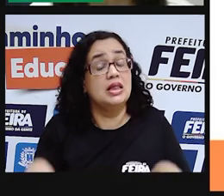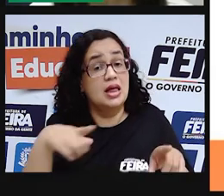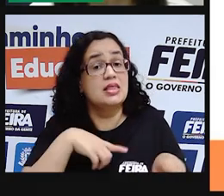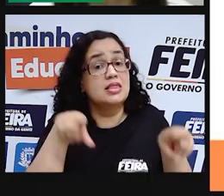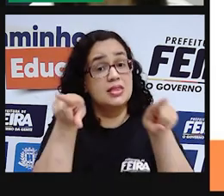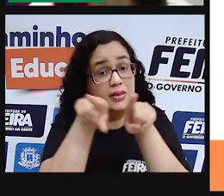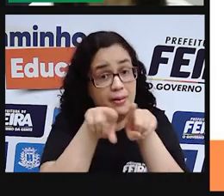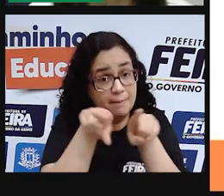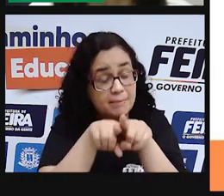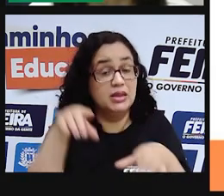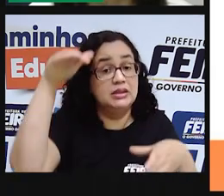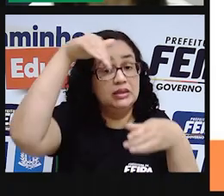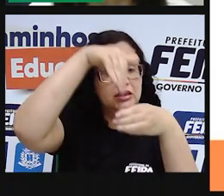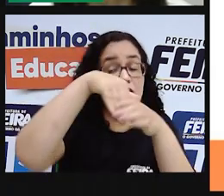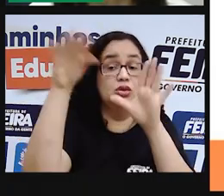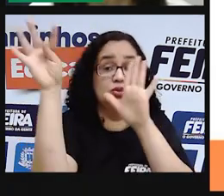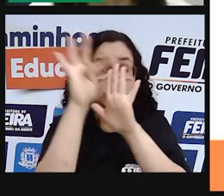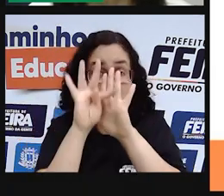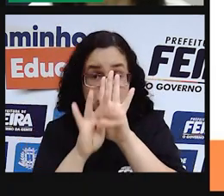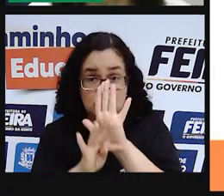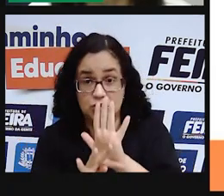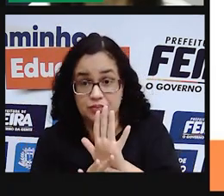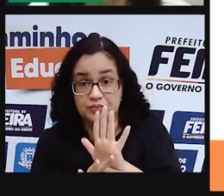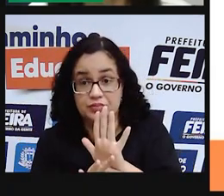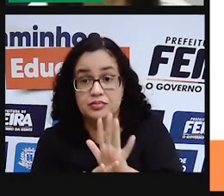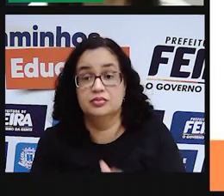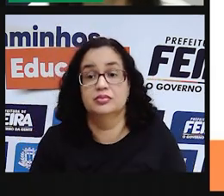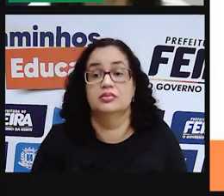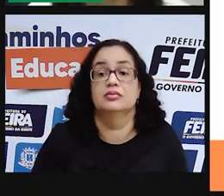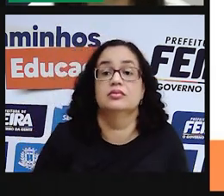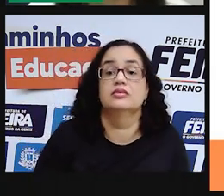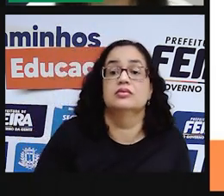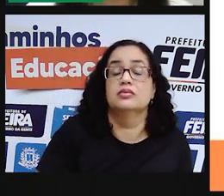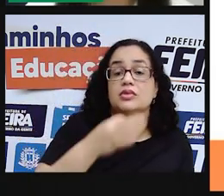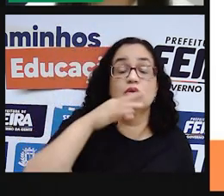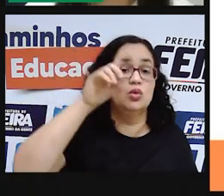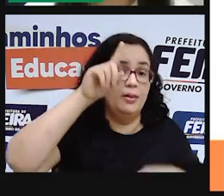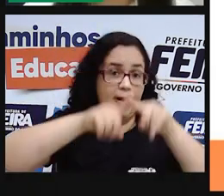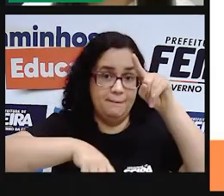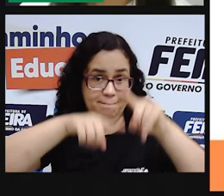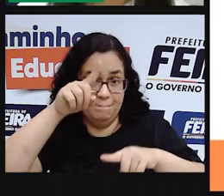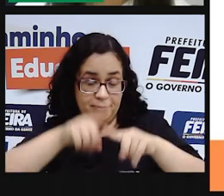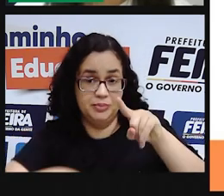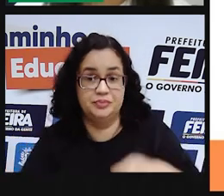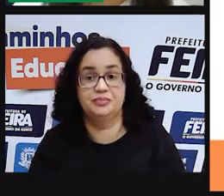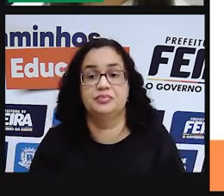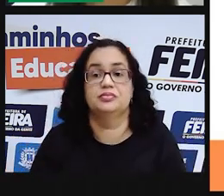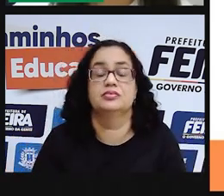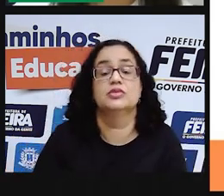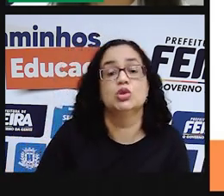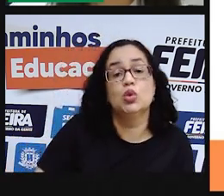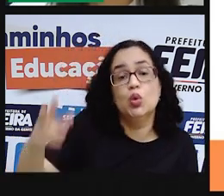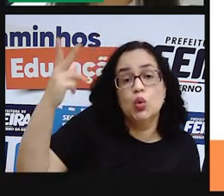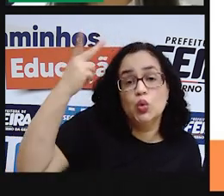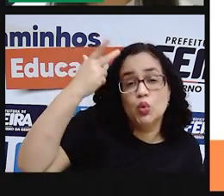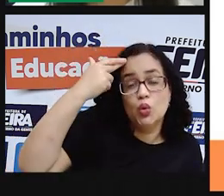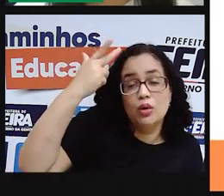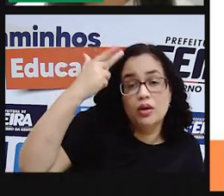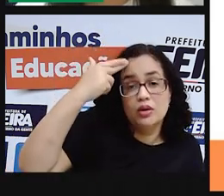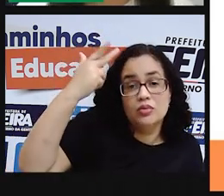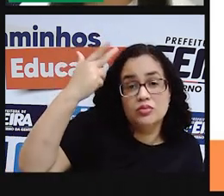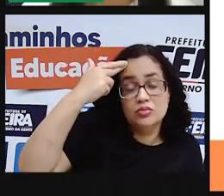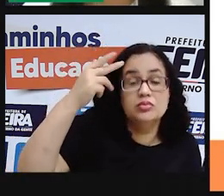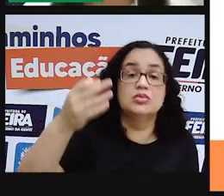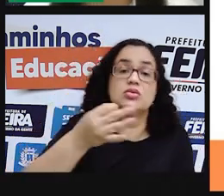E aí também é incluído ao texto a indicação ou a refutação do material. Normalmente, os autores